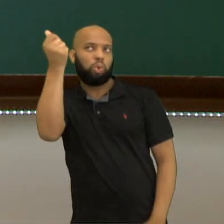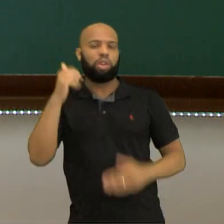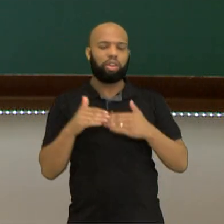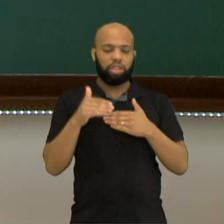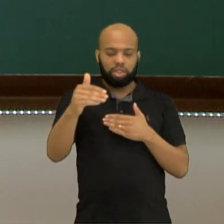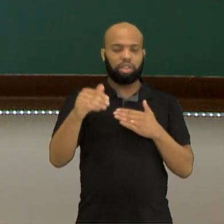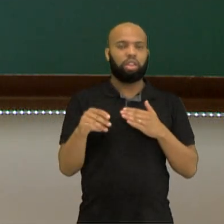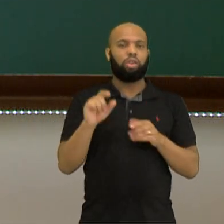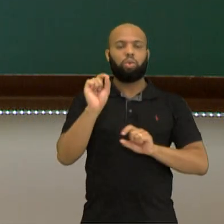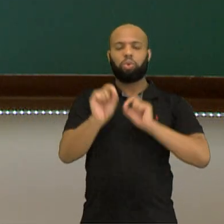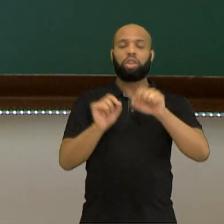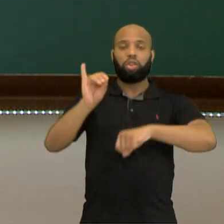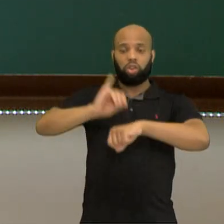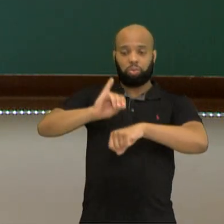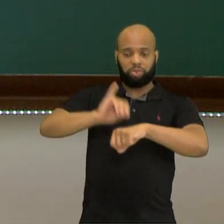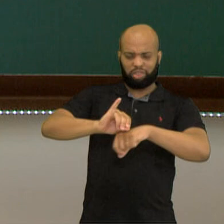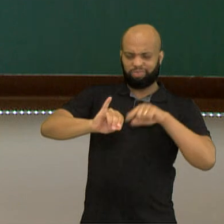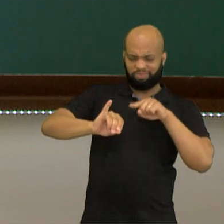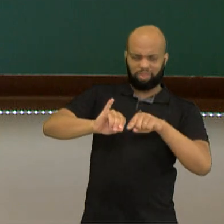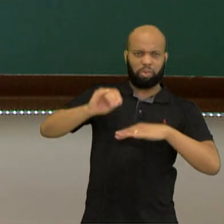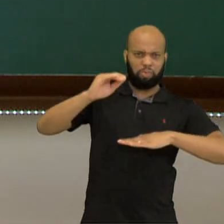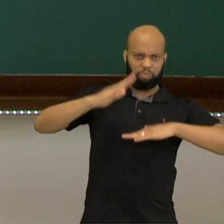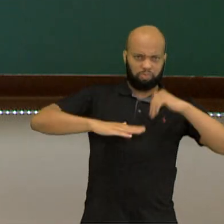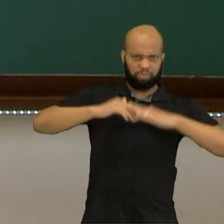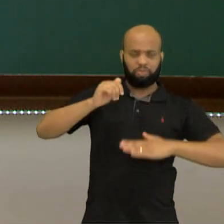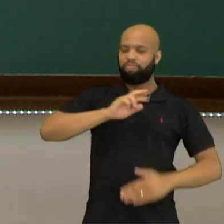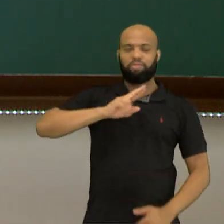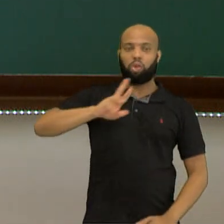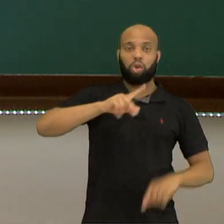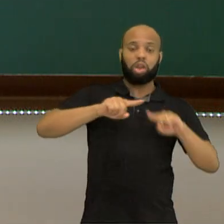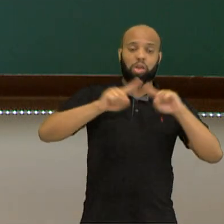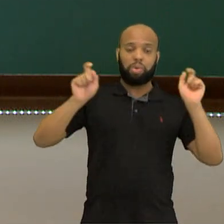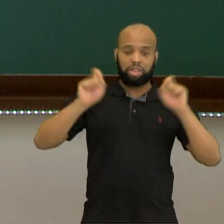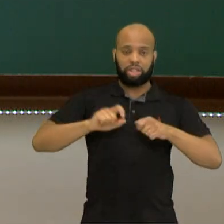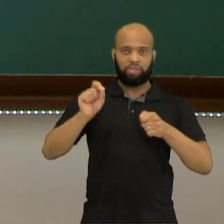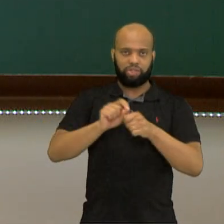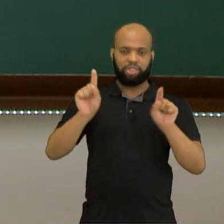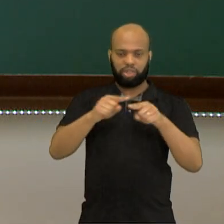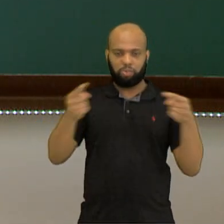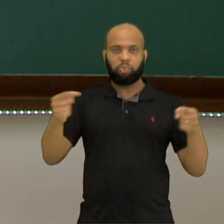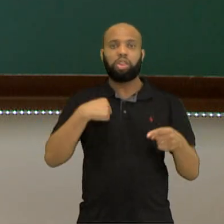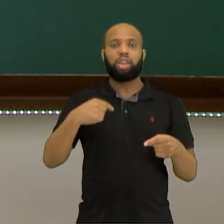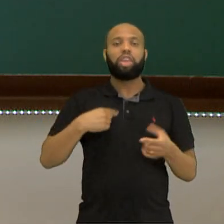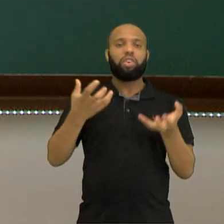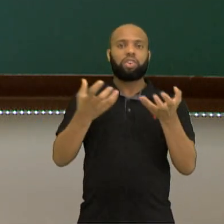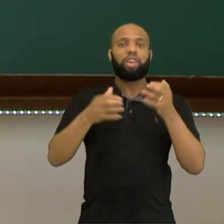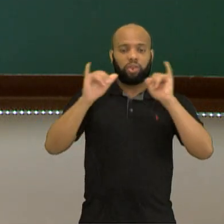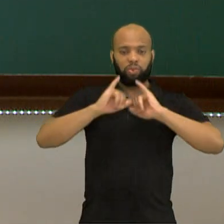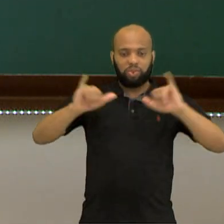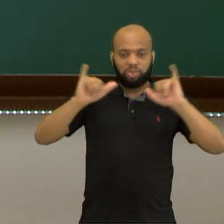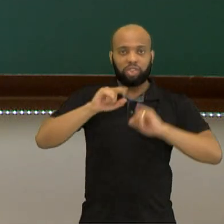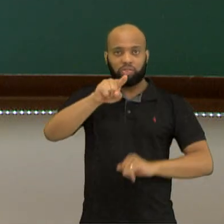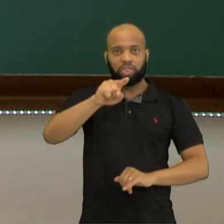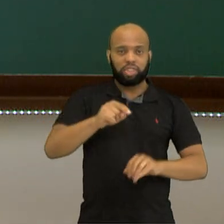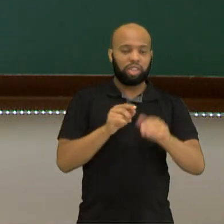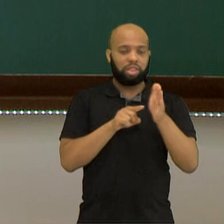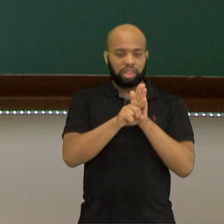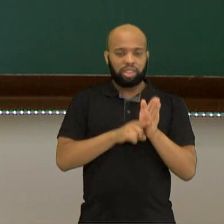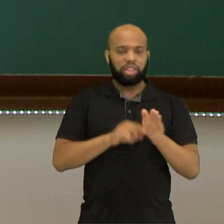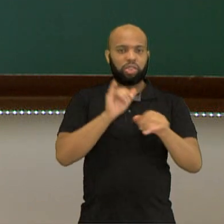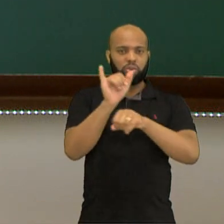de objetos que não são instrumentos convencionais. Eu convido você, depois da nossa aula, a pesquisar no